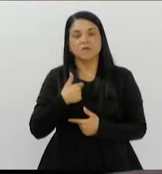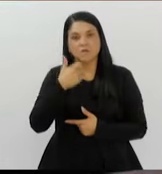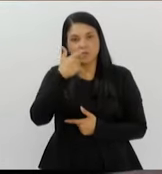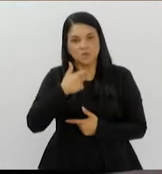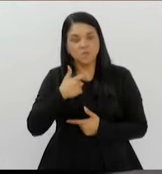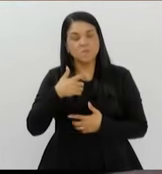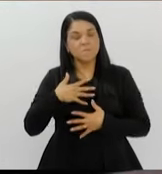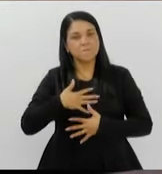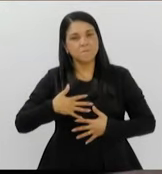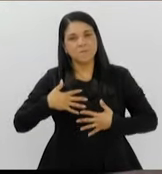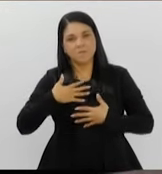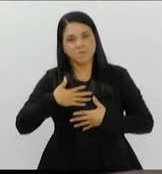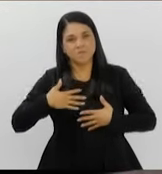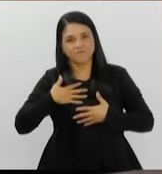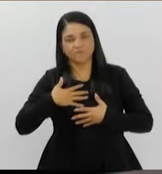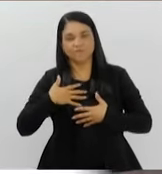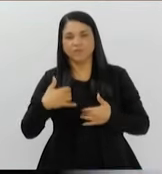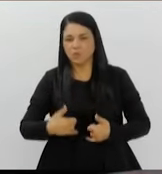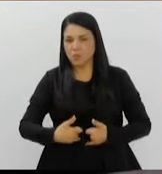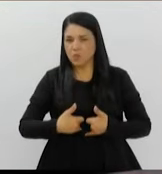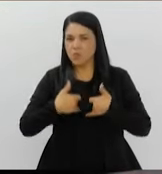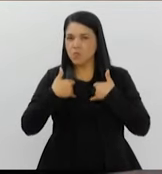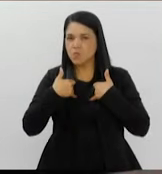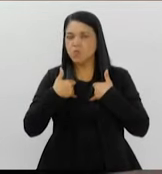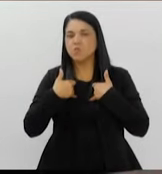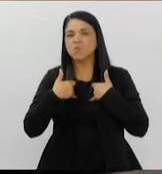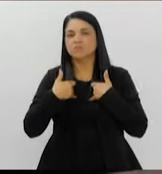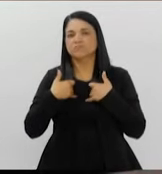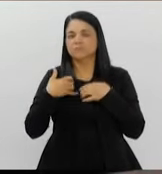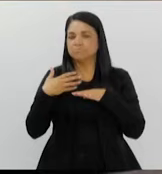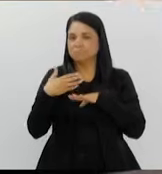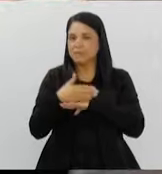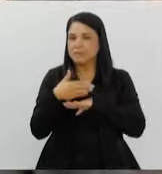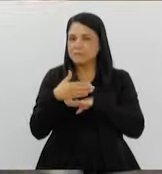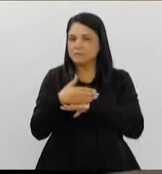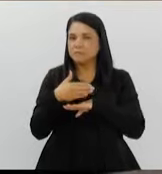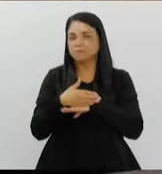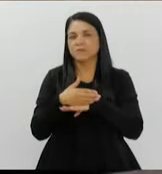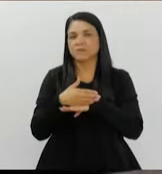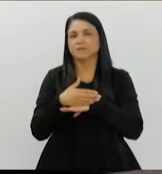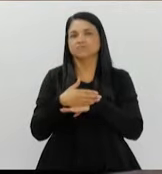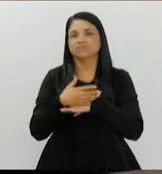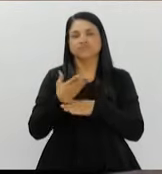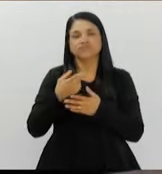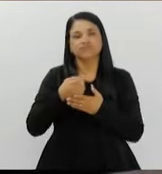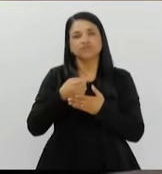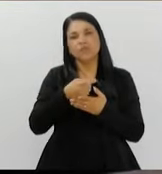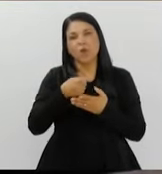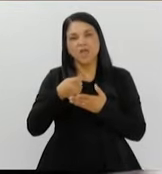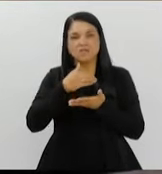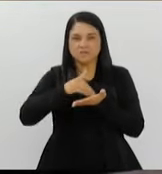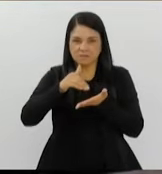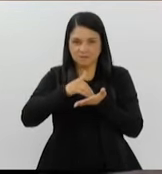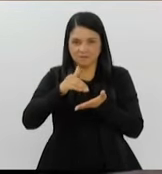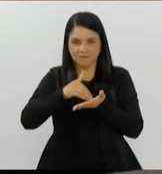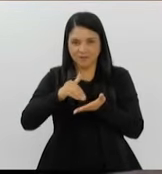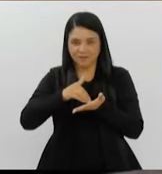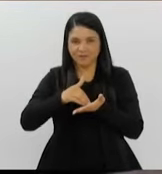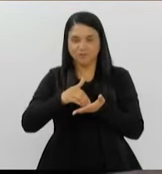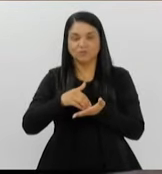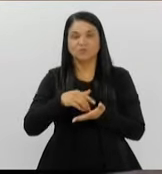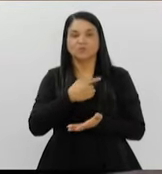muito prazer, muita honra em ter participado, na época em que fui secretário de governo do